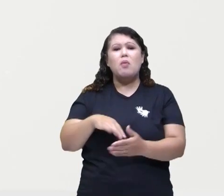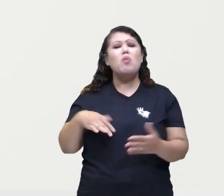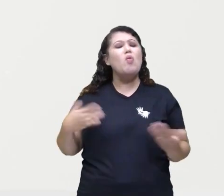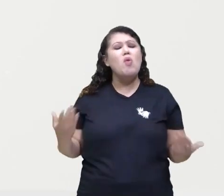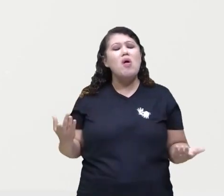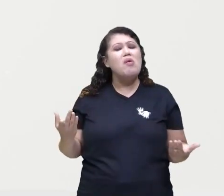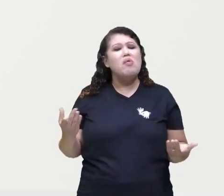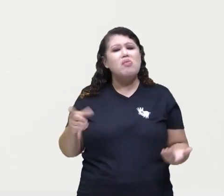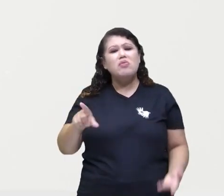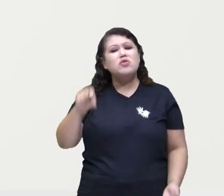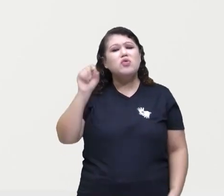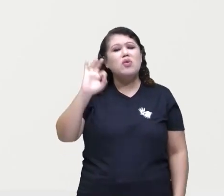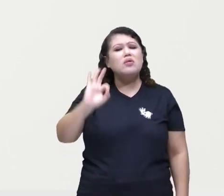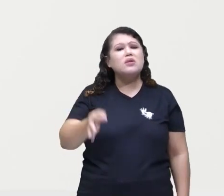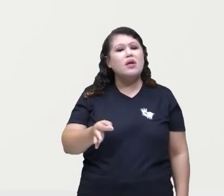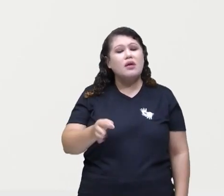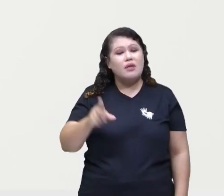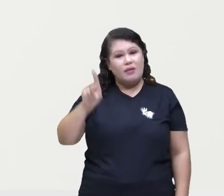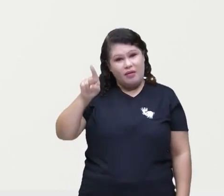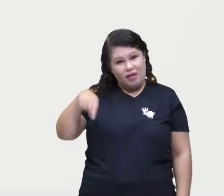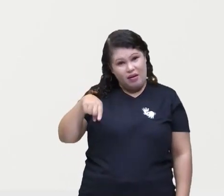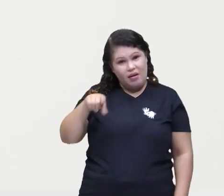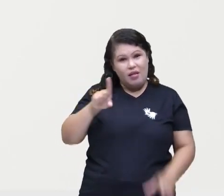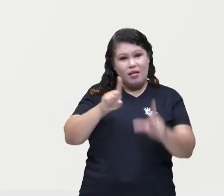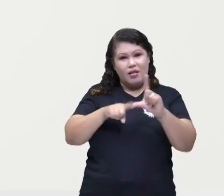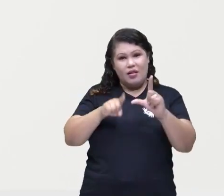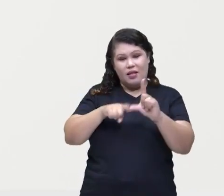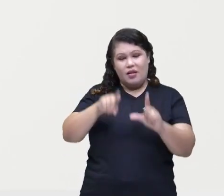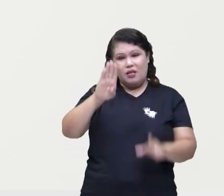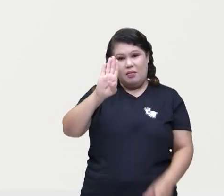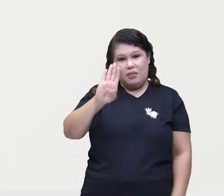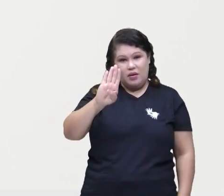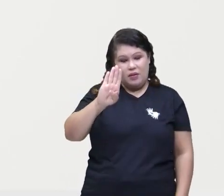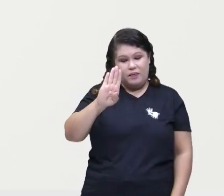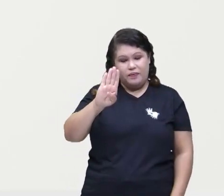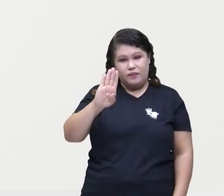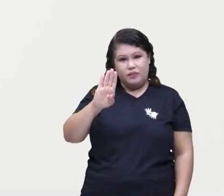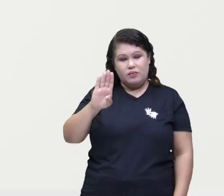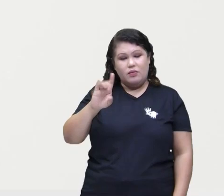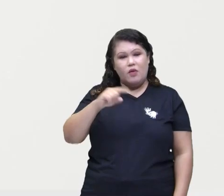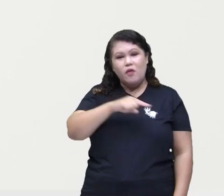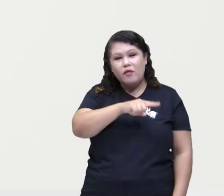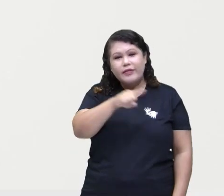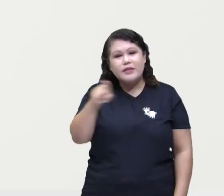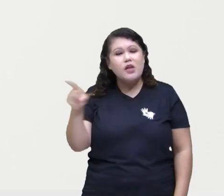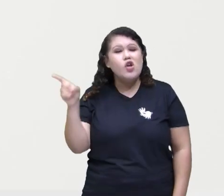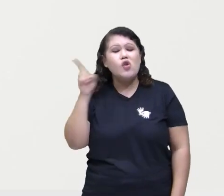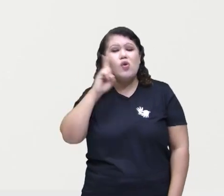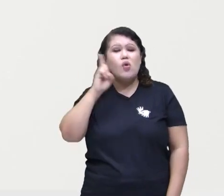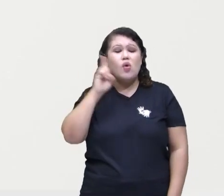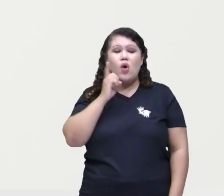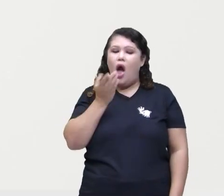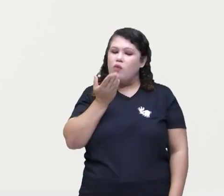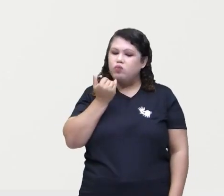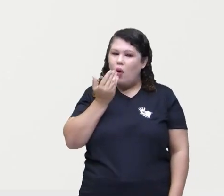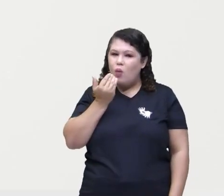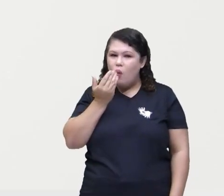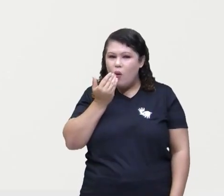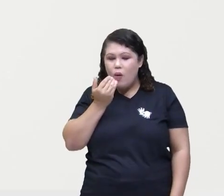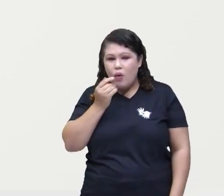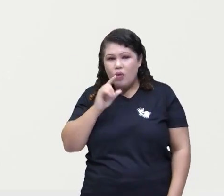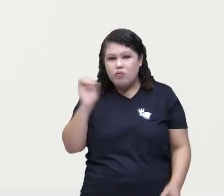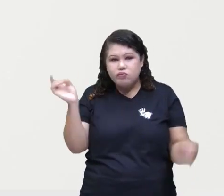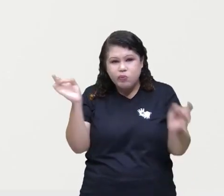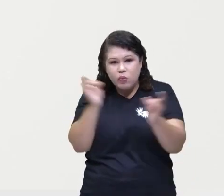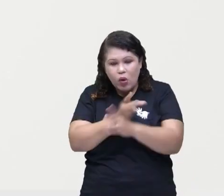agora. É a letra B. Toda vez que nós terminamos de comer algo, nós temos que escovar os